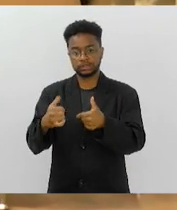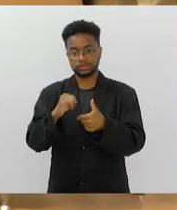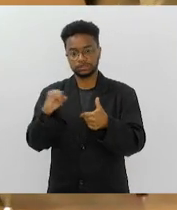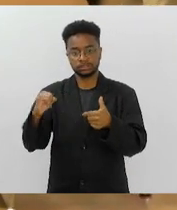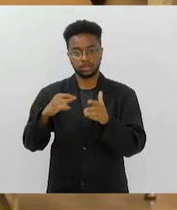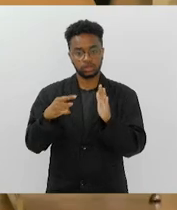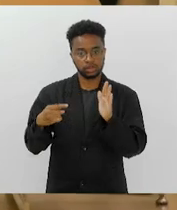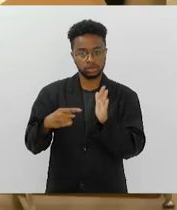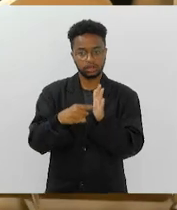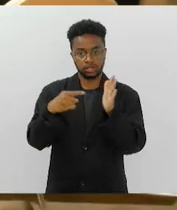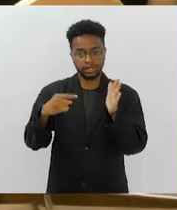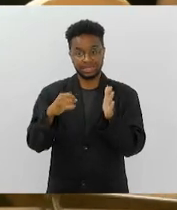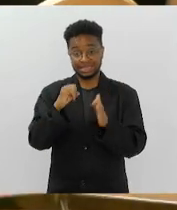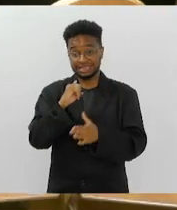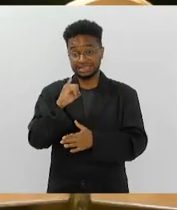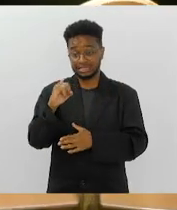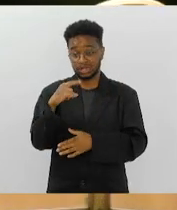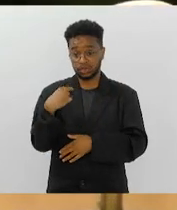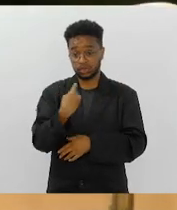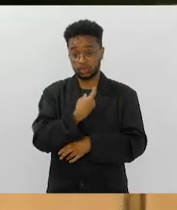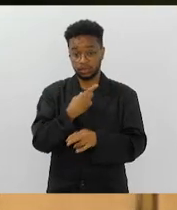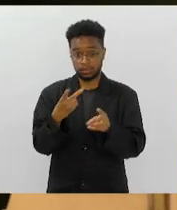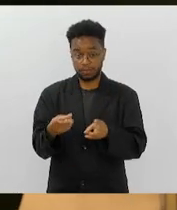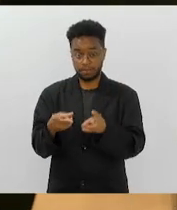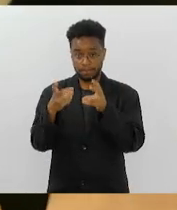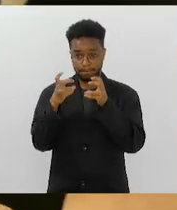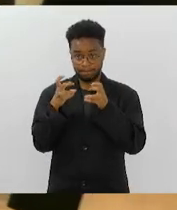que nos deparamos com